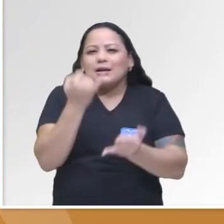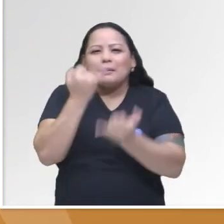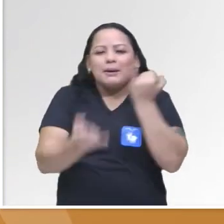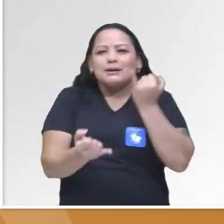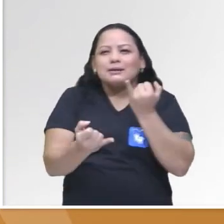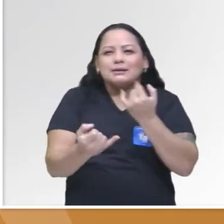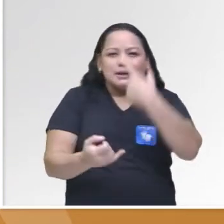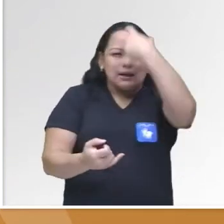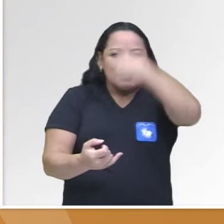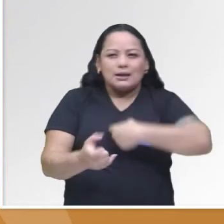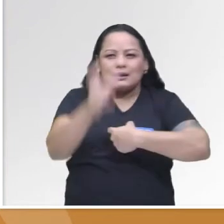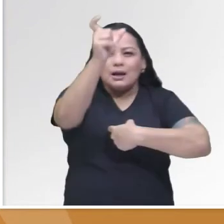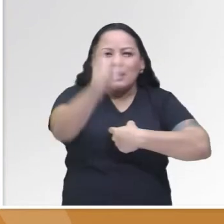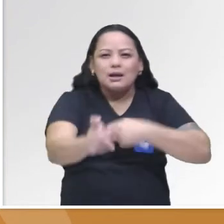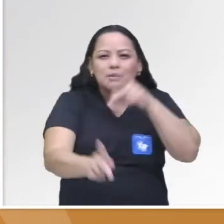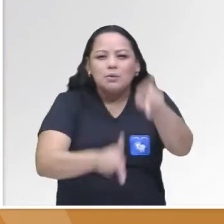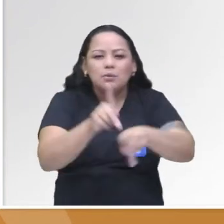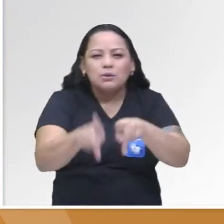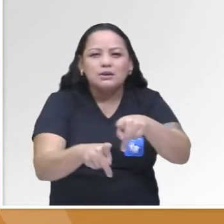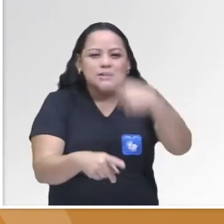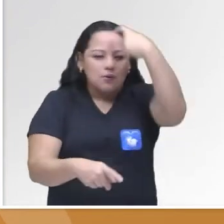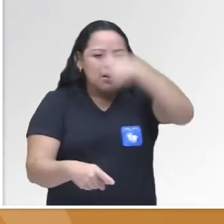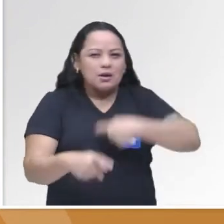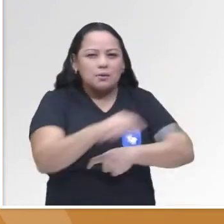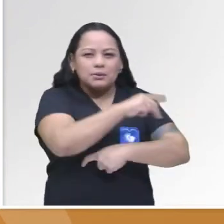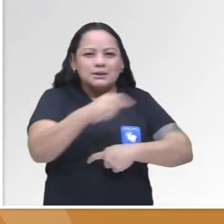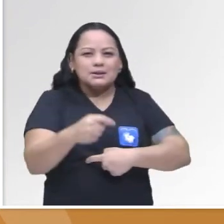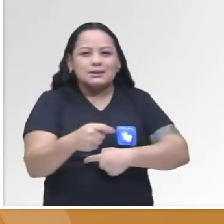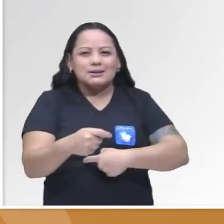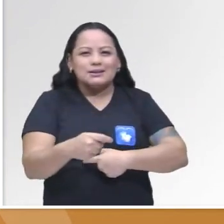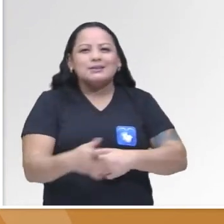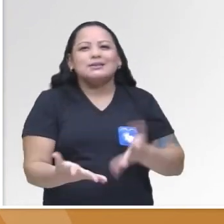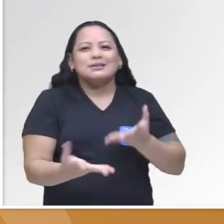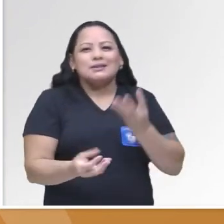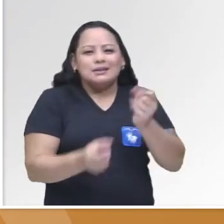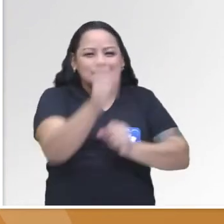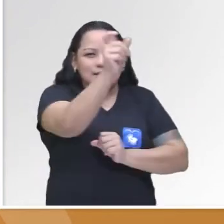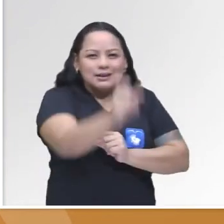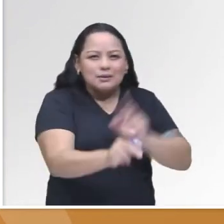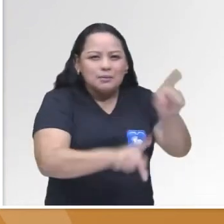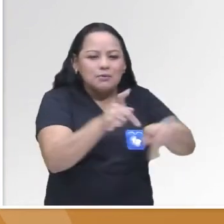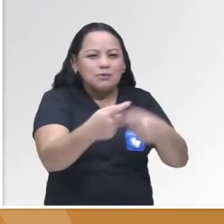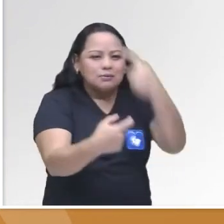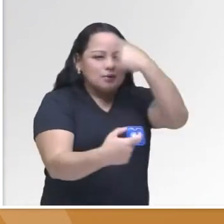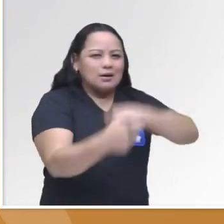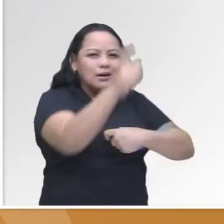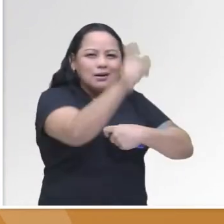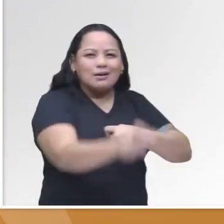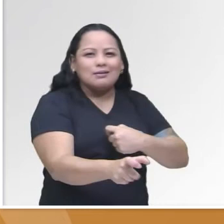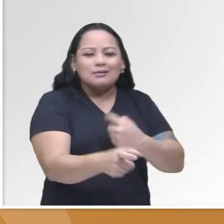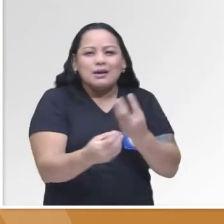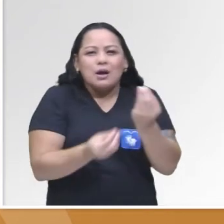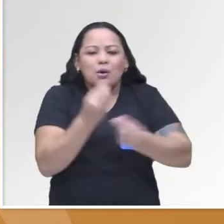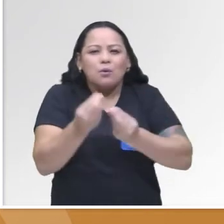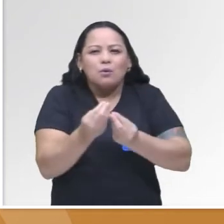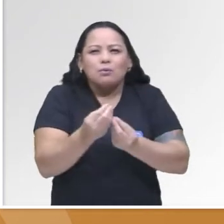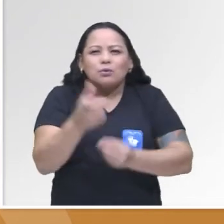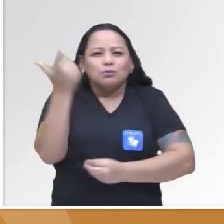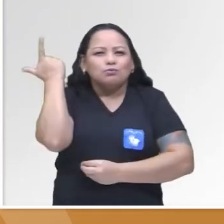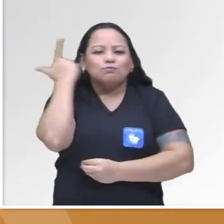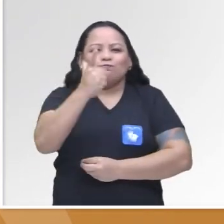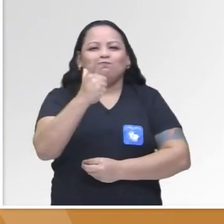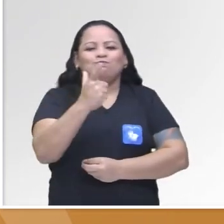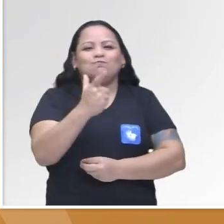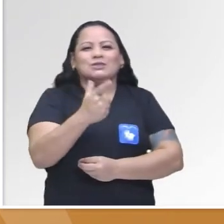também, como um trabalhador que estava ali presente no dia a dia no seu trabalho. Tá? Então, claro que isso conquista corações